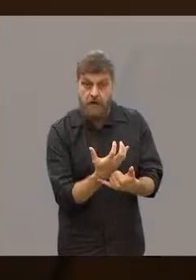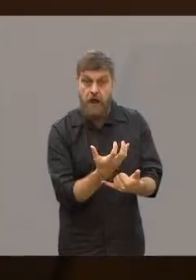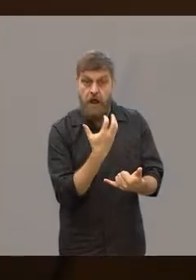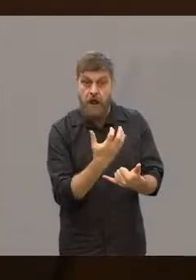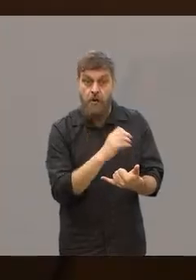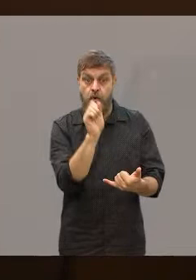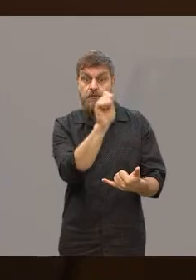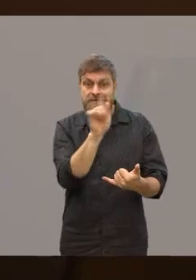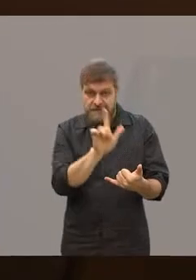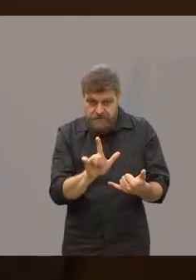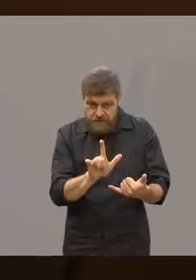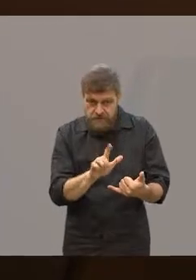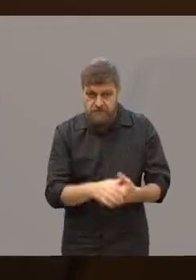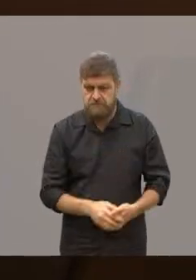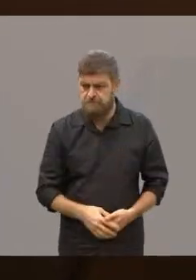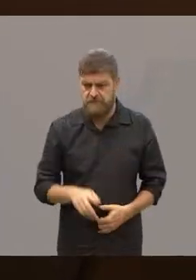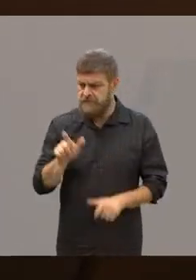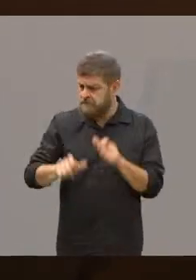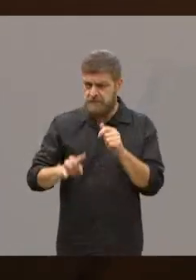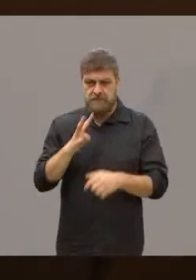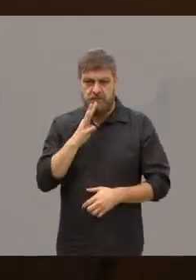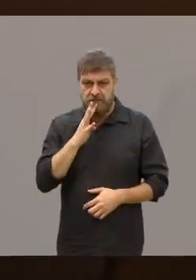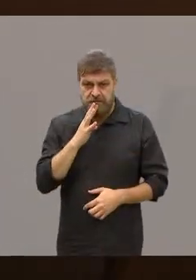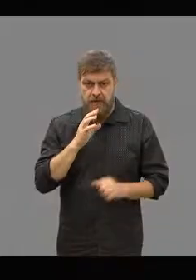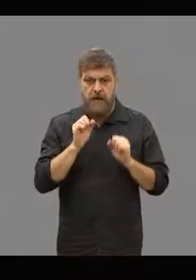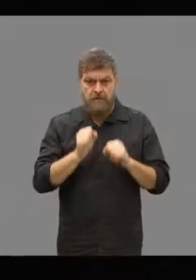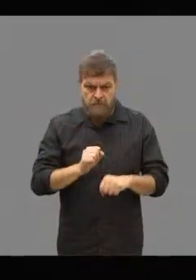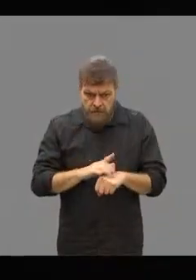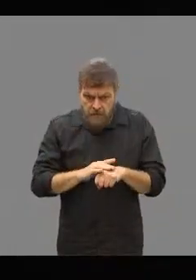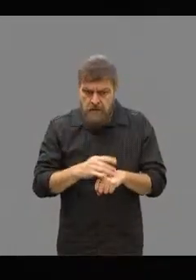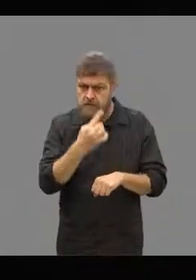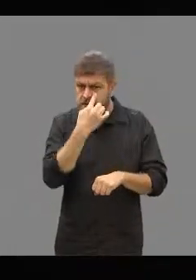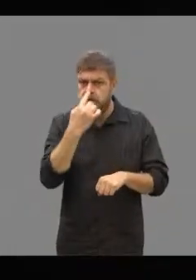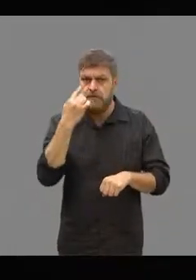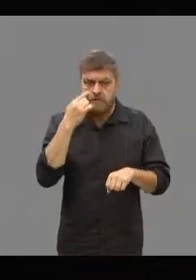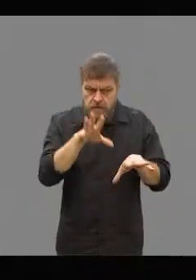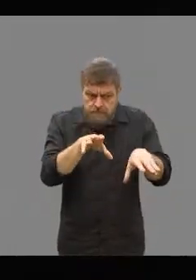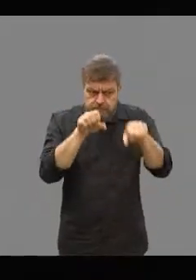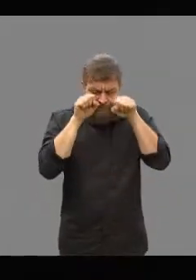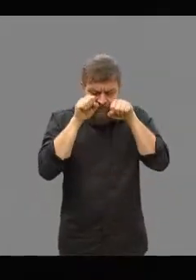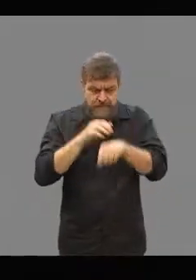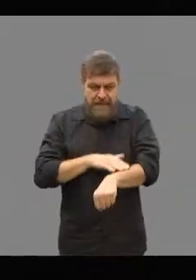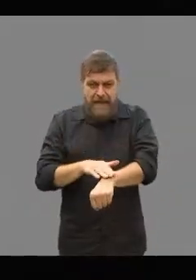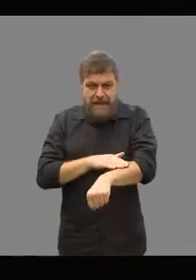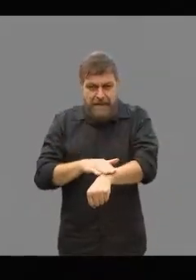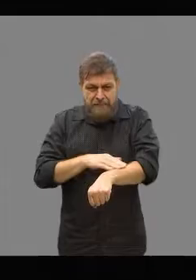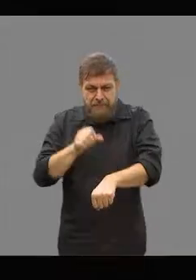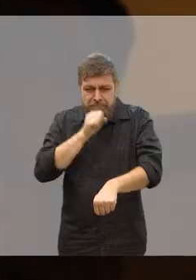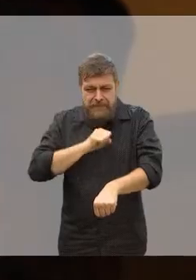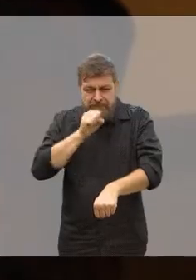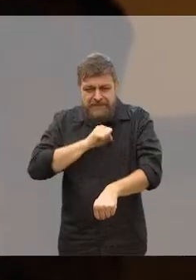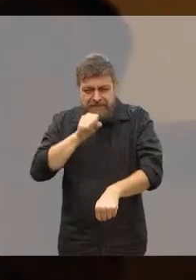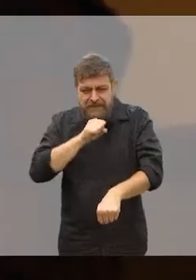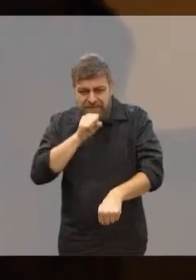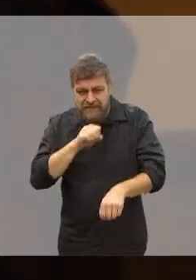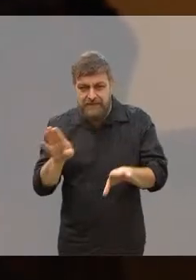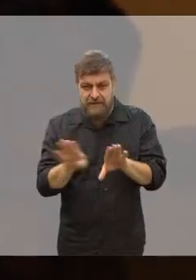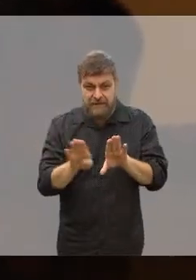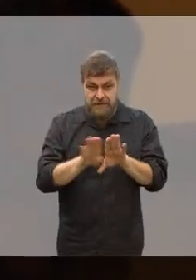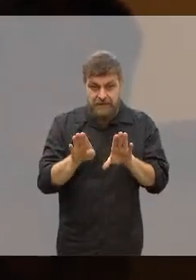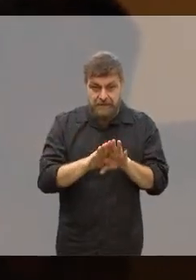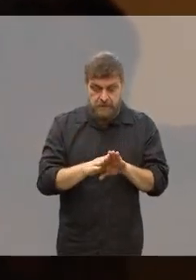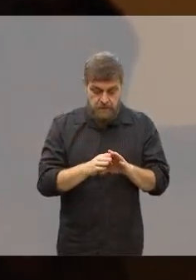conhecida luz azul e que é muito nociva à saúde dos olhos e da pele, principalmente as partes